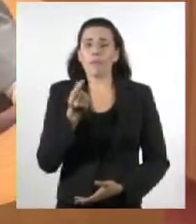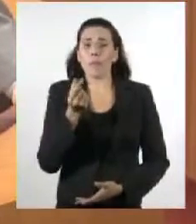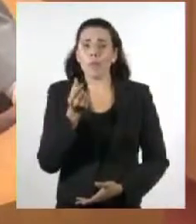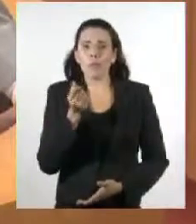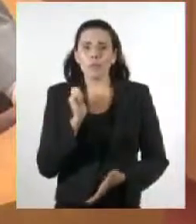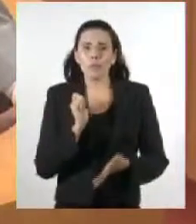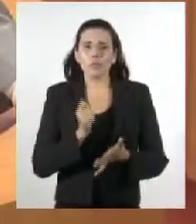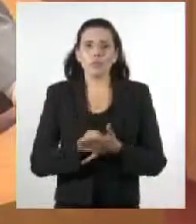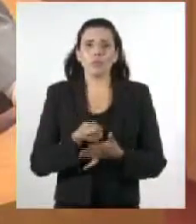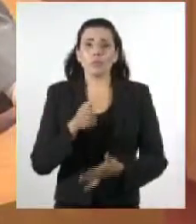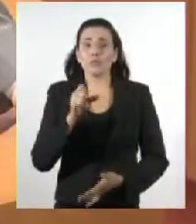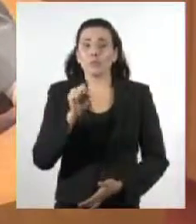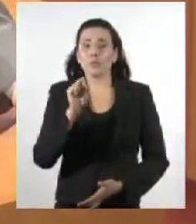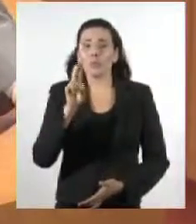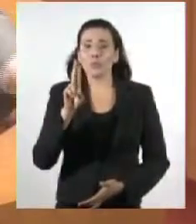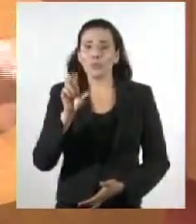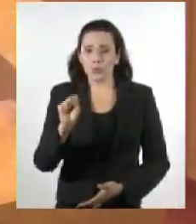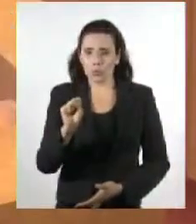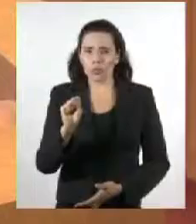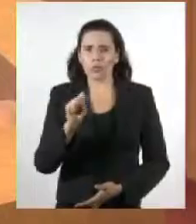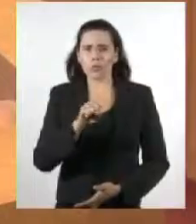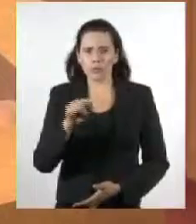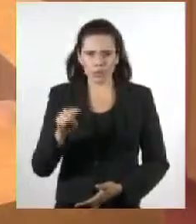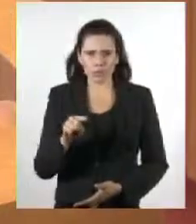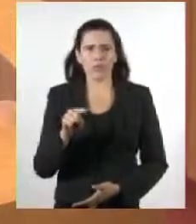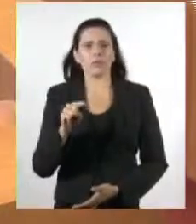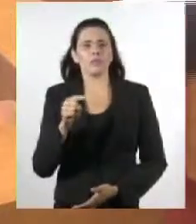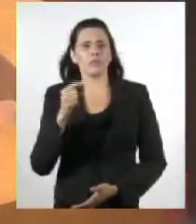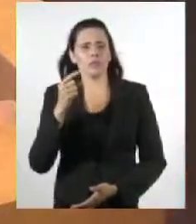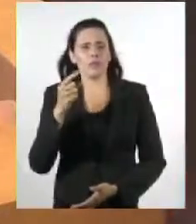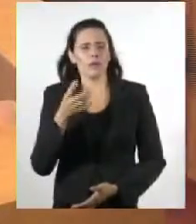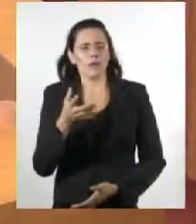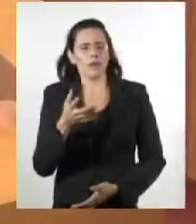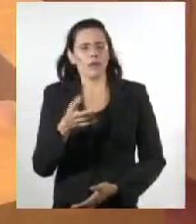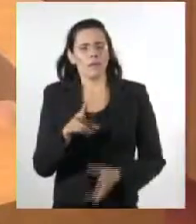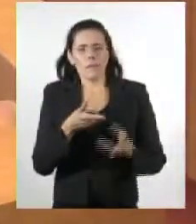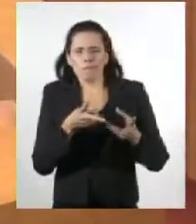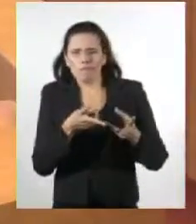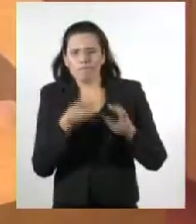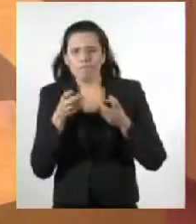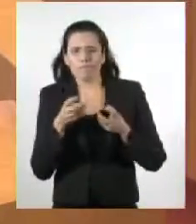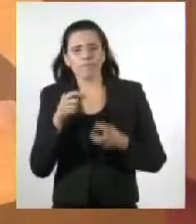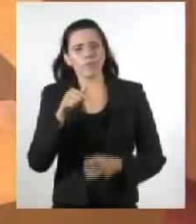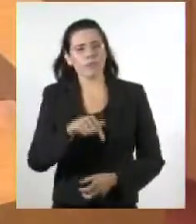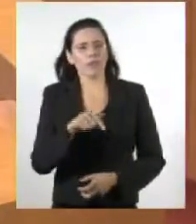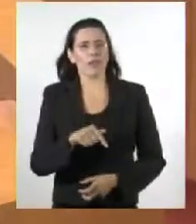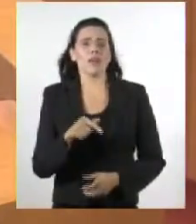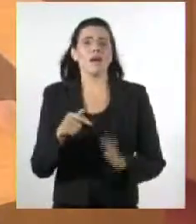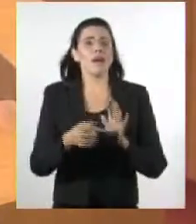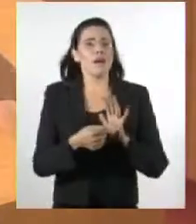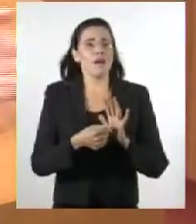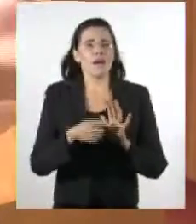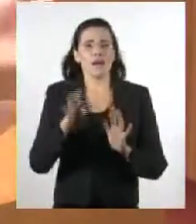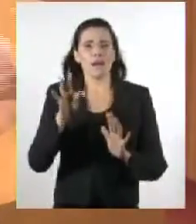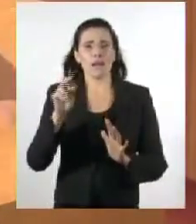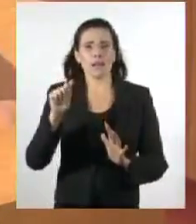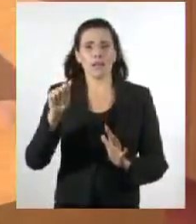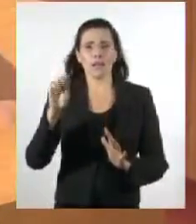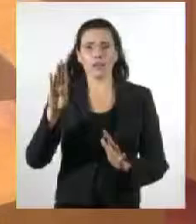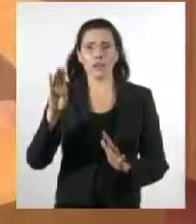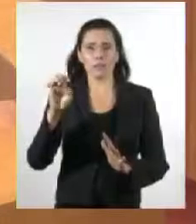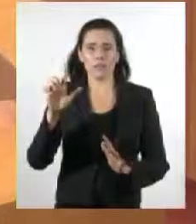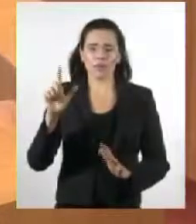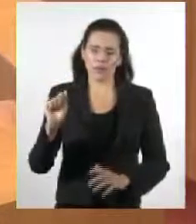subfinanciamento e do prejuízo que, na verdade, é ocasionado por esses valores que são aplicados pela tabela SUS, que desde 2008 que não